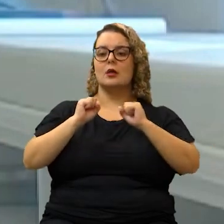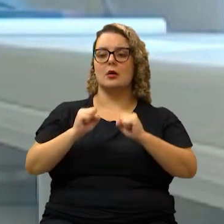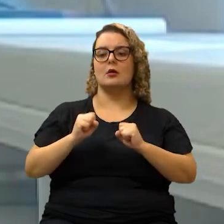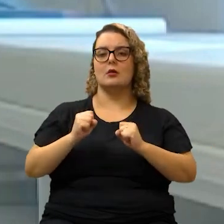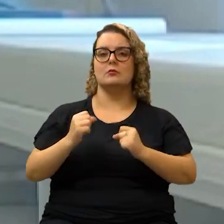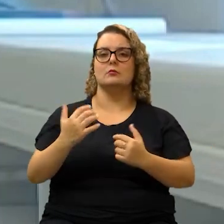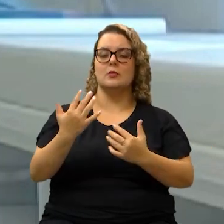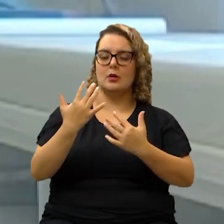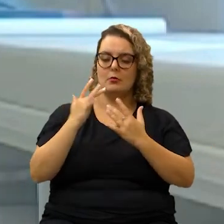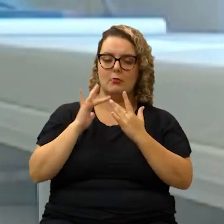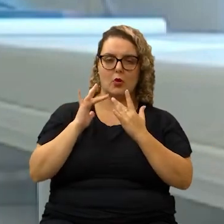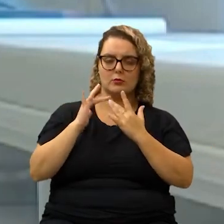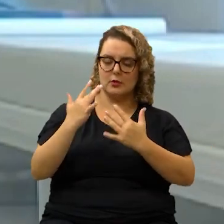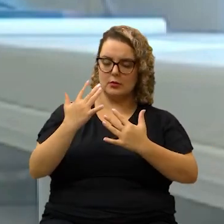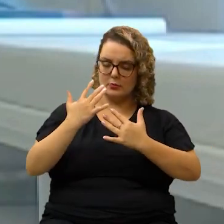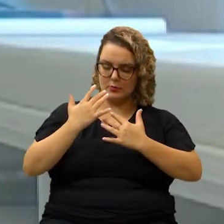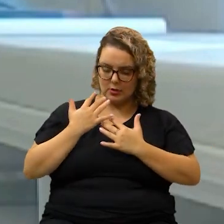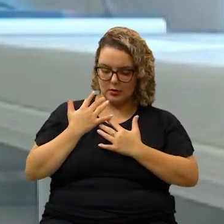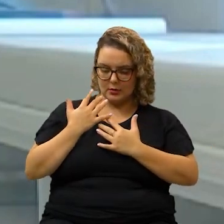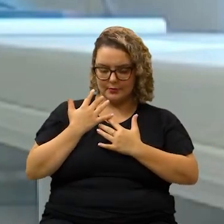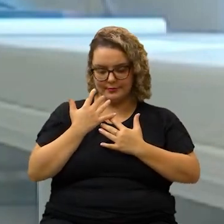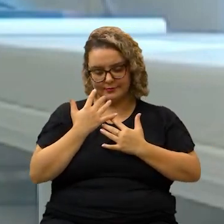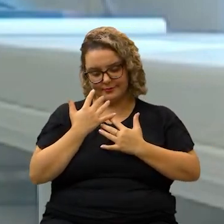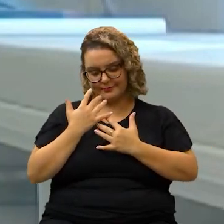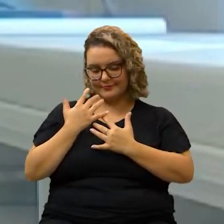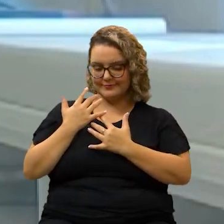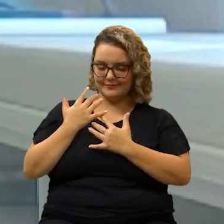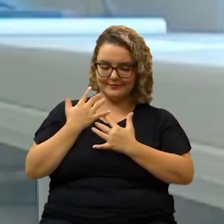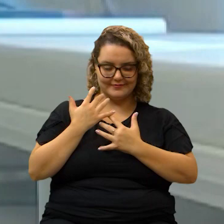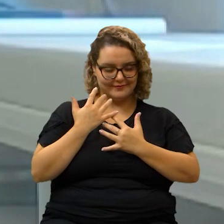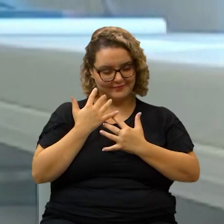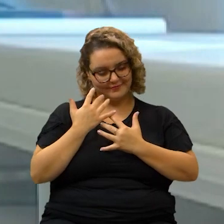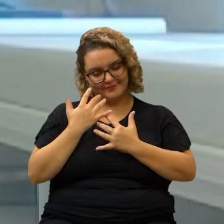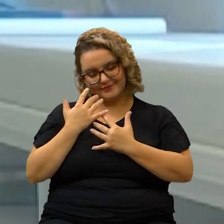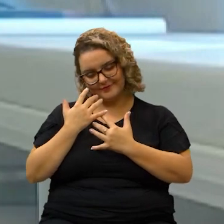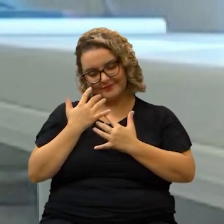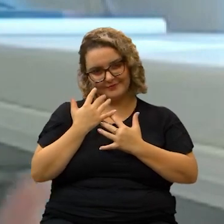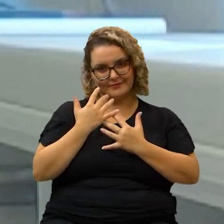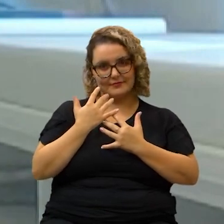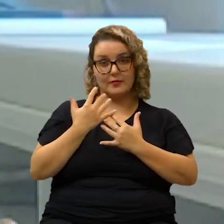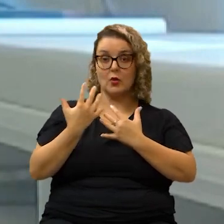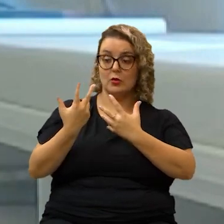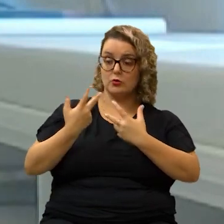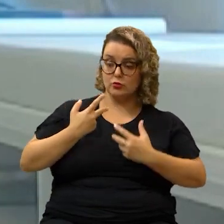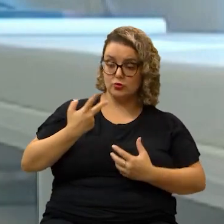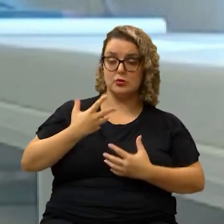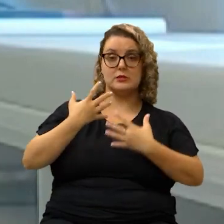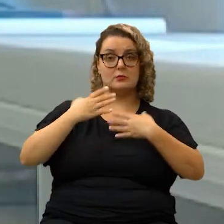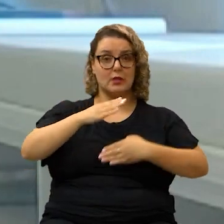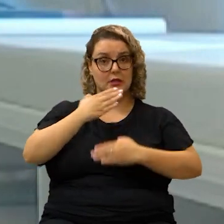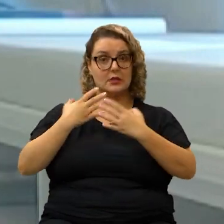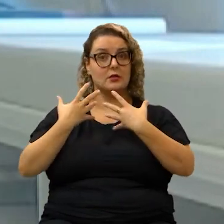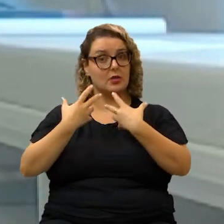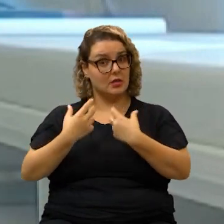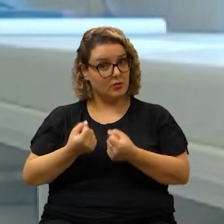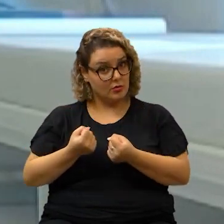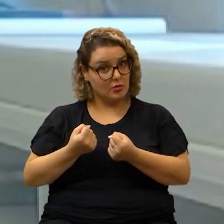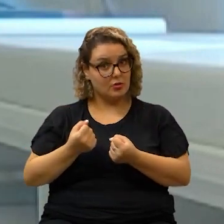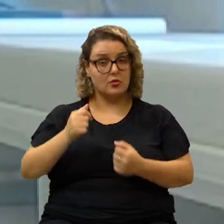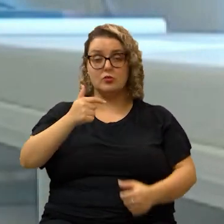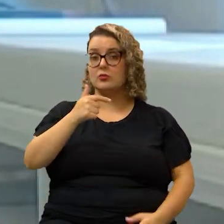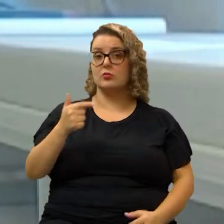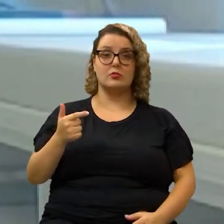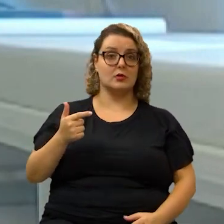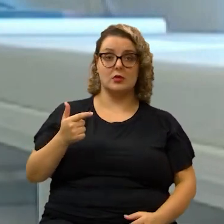vai receber ainda mais bactérias boas, não vai ter chance de vir bactérias do hospital que não são boas.